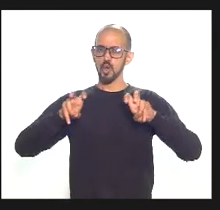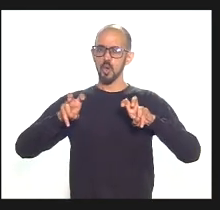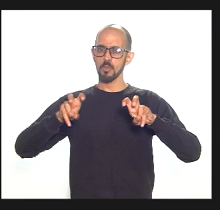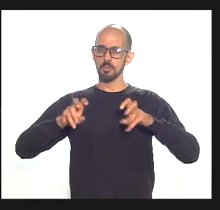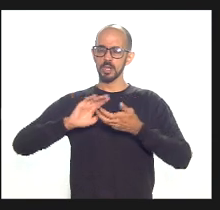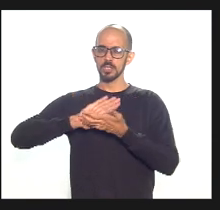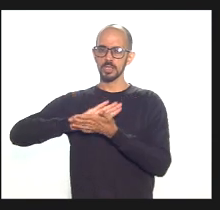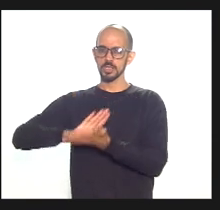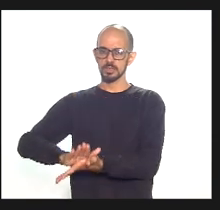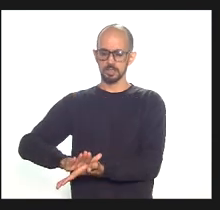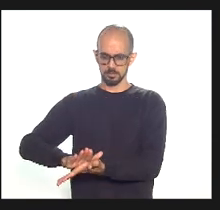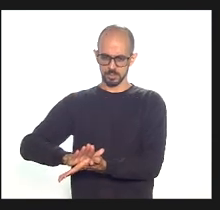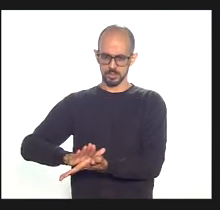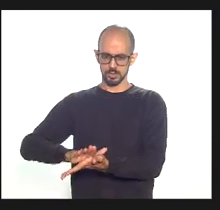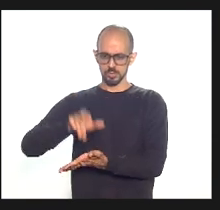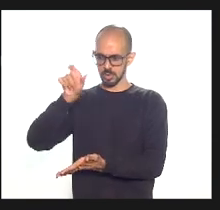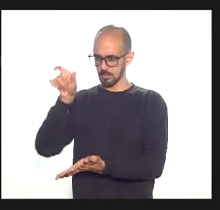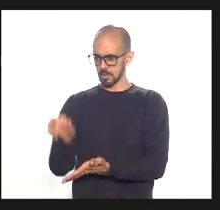que